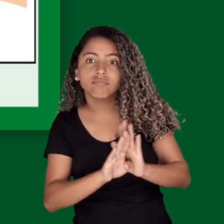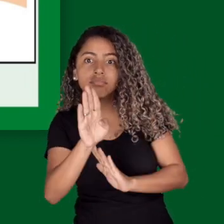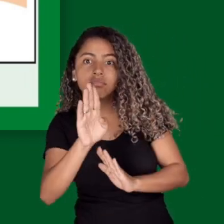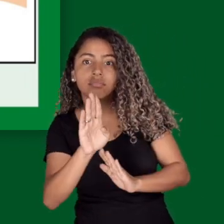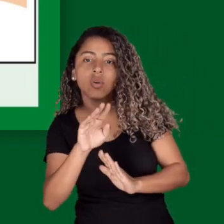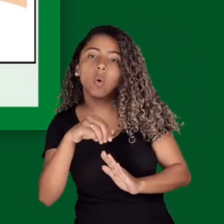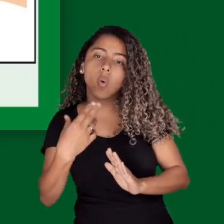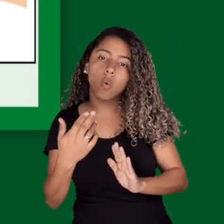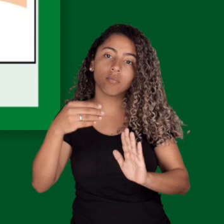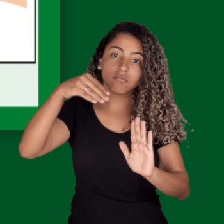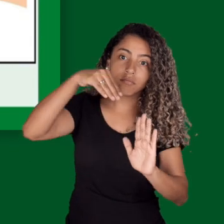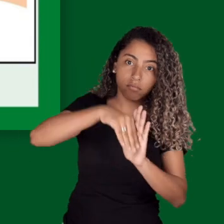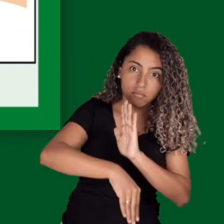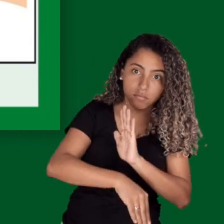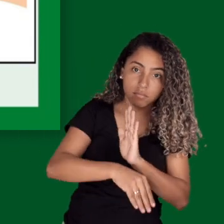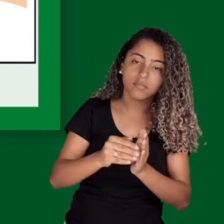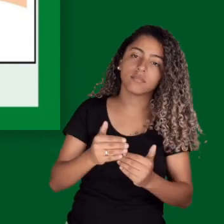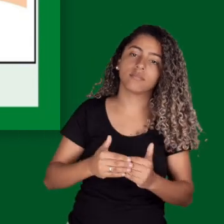também mais na frente,